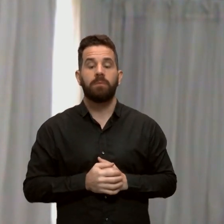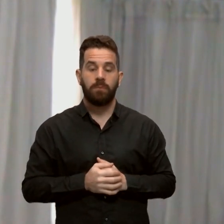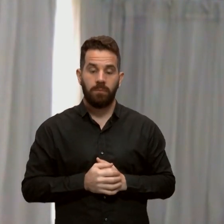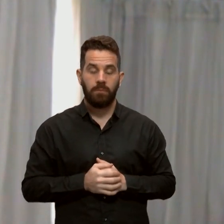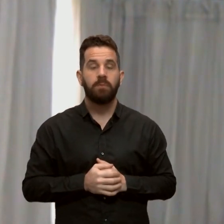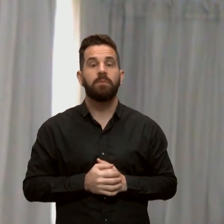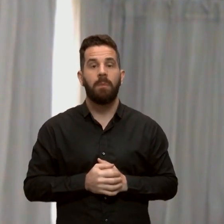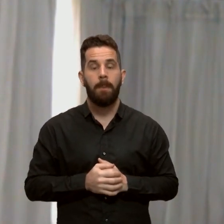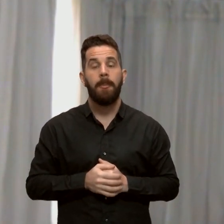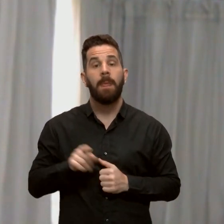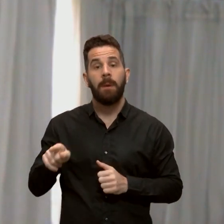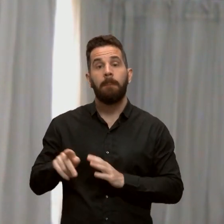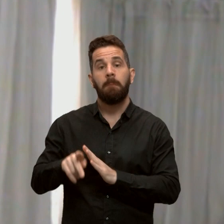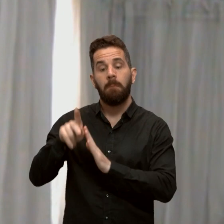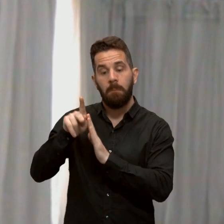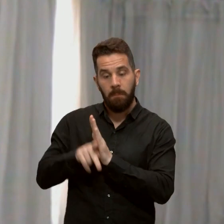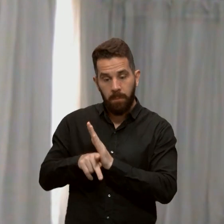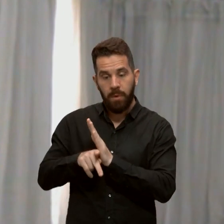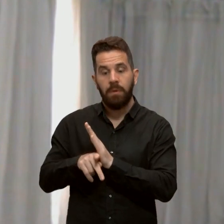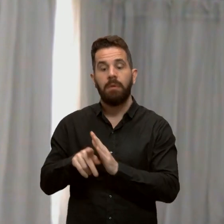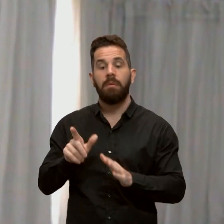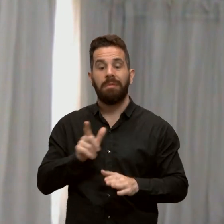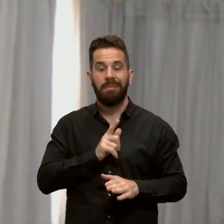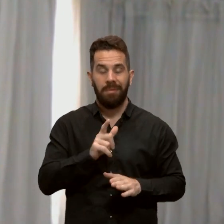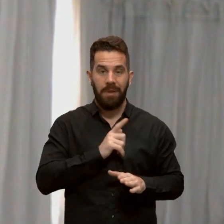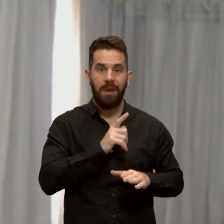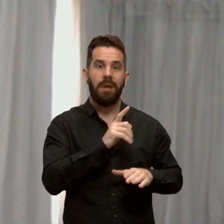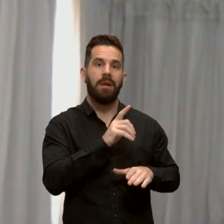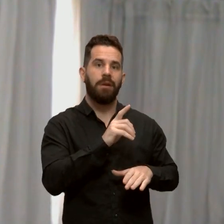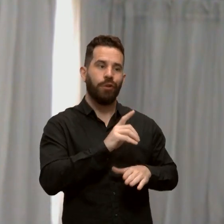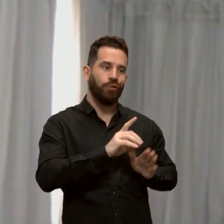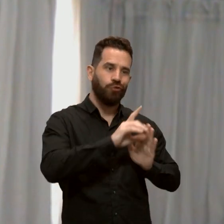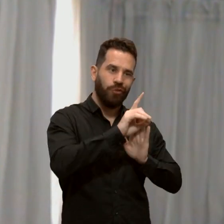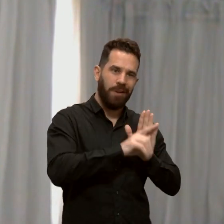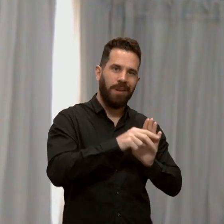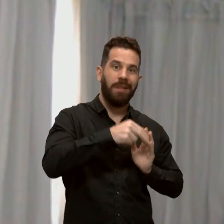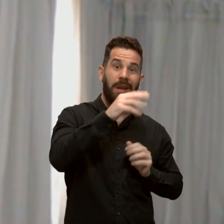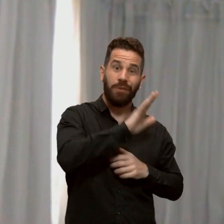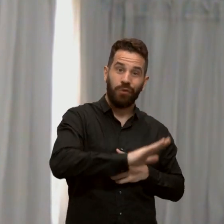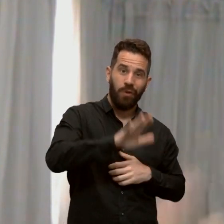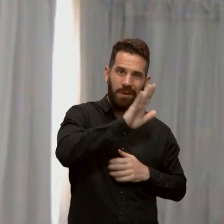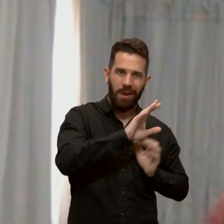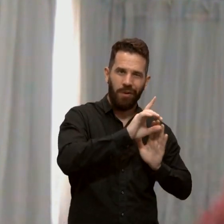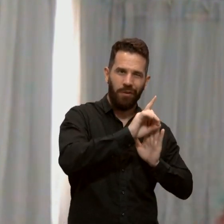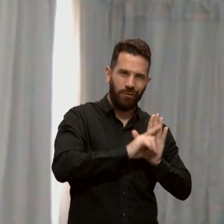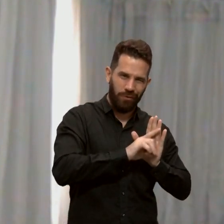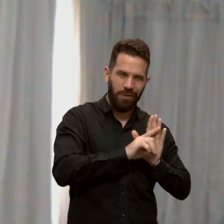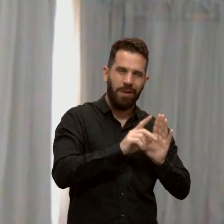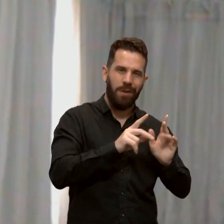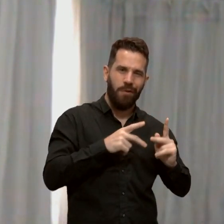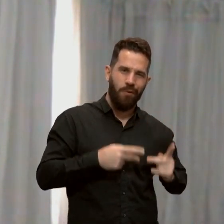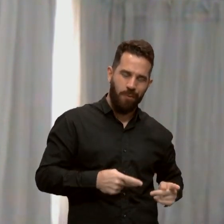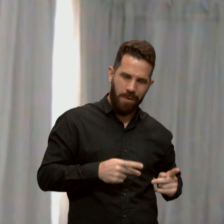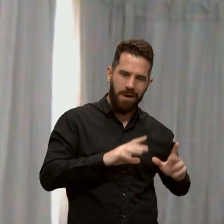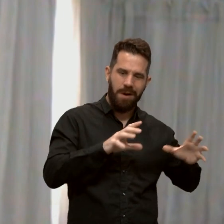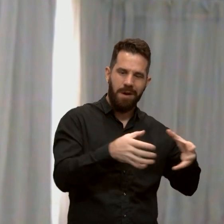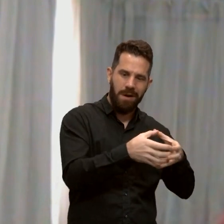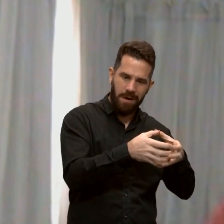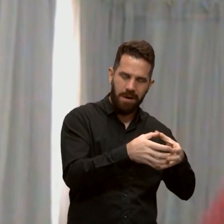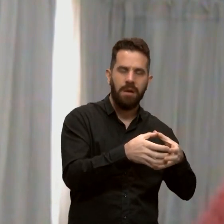é capitaneado pelo Movimento Nacional de Direitos Humanos, tem o financiamento da